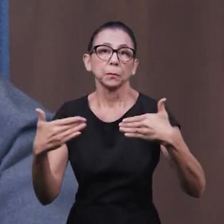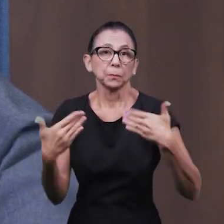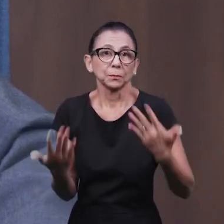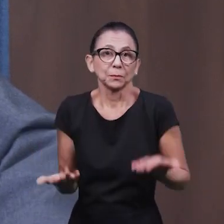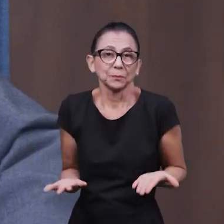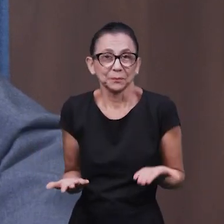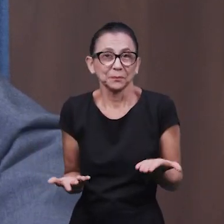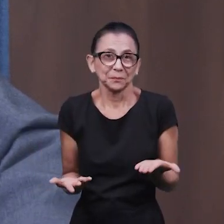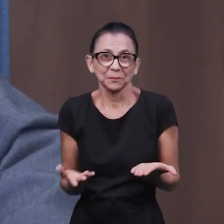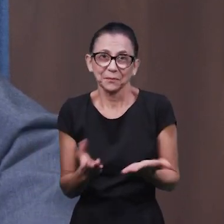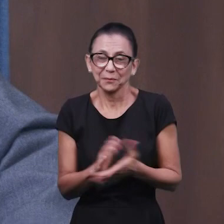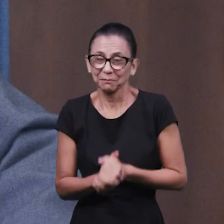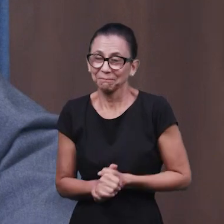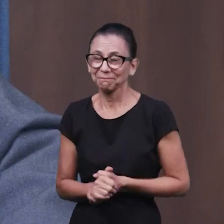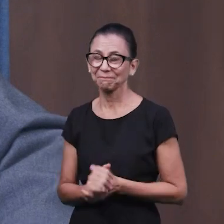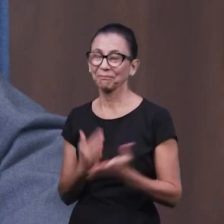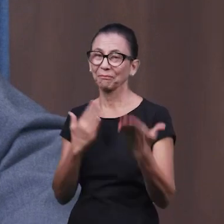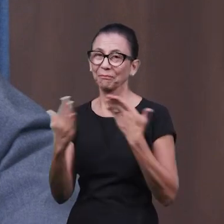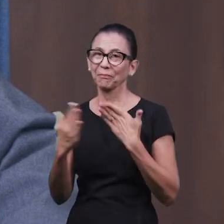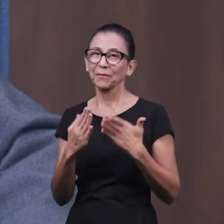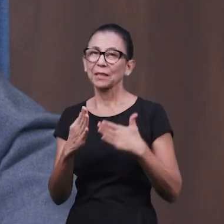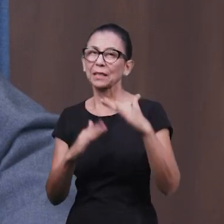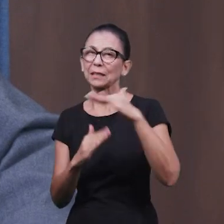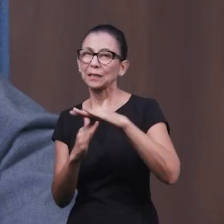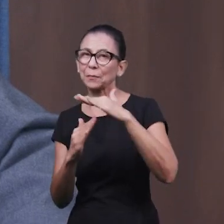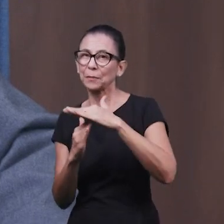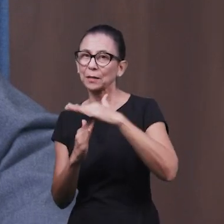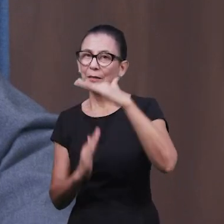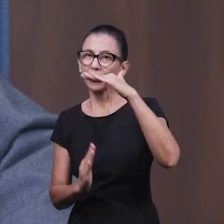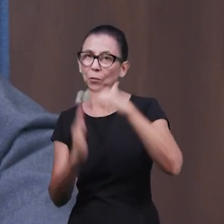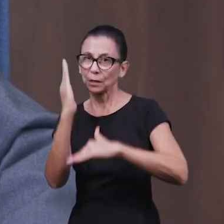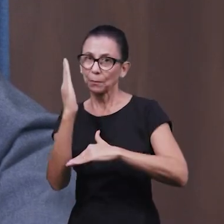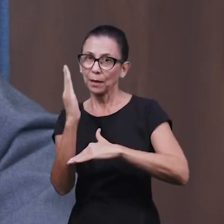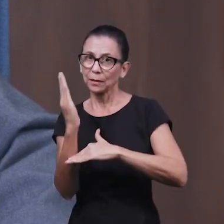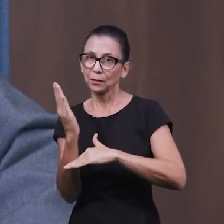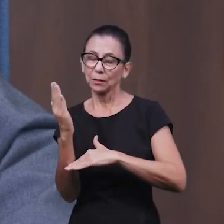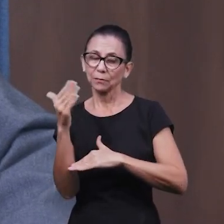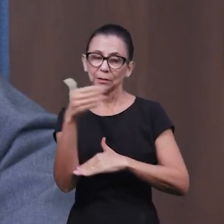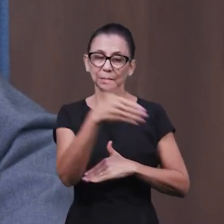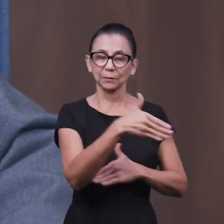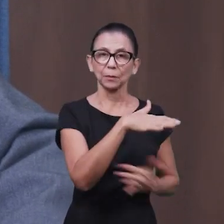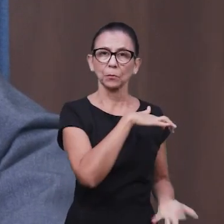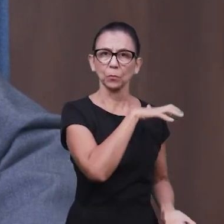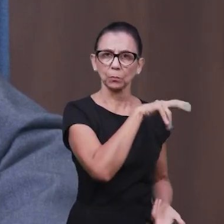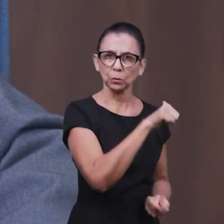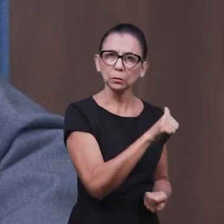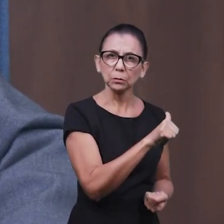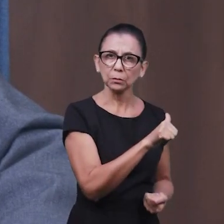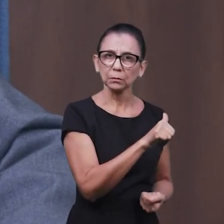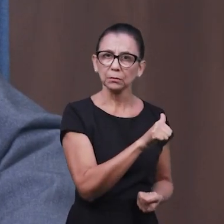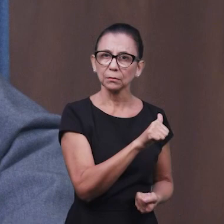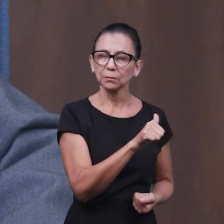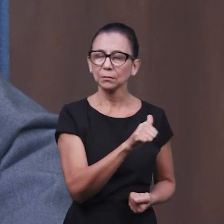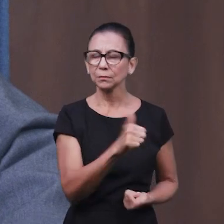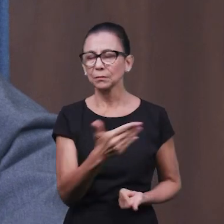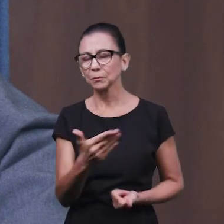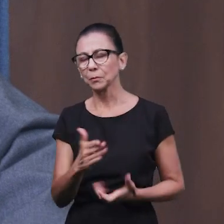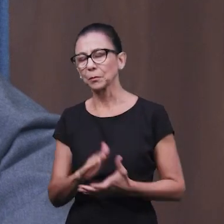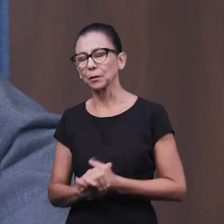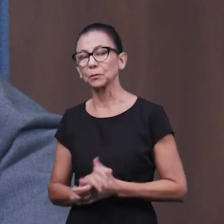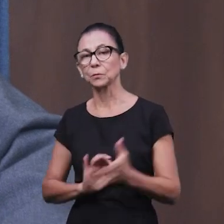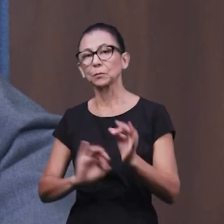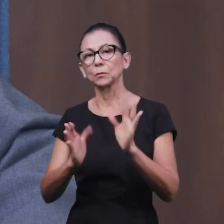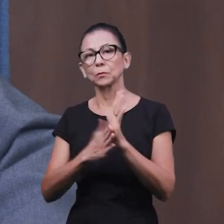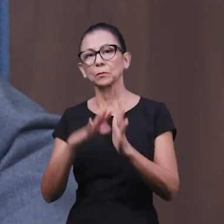é maravilhoso isso, né? Não sair dali. E outra coisa, habitar ali. Então são limites maravilhosos, porque o